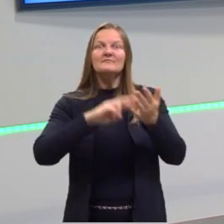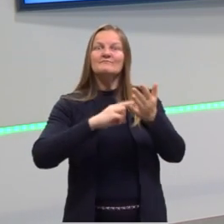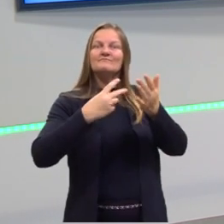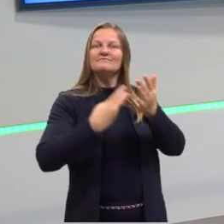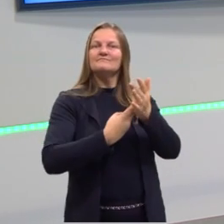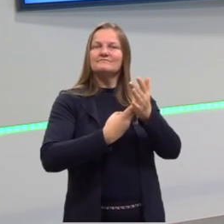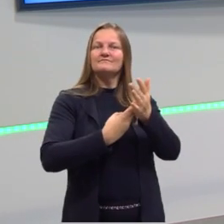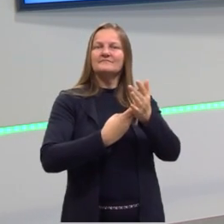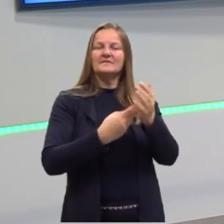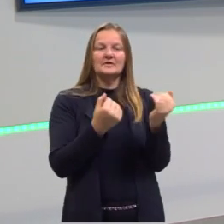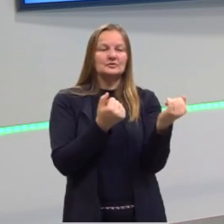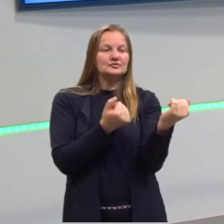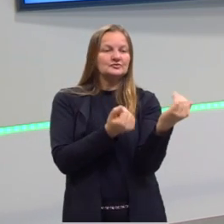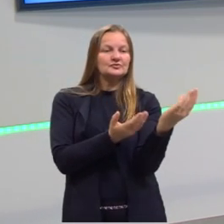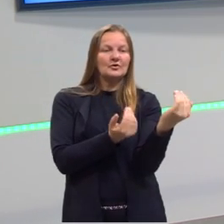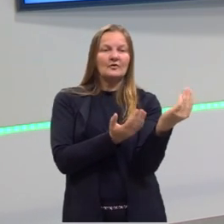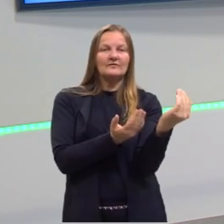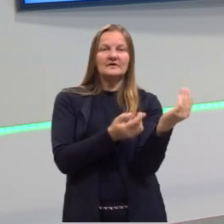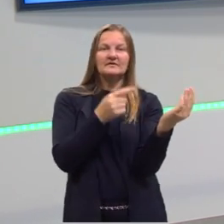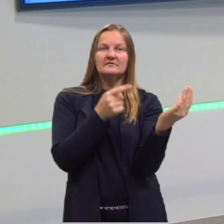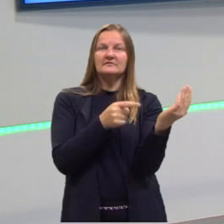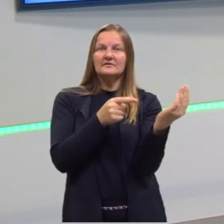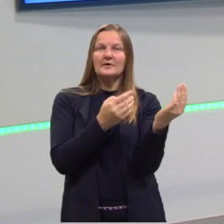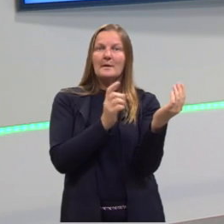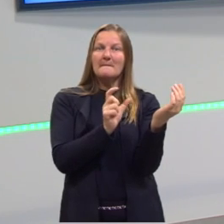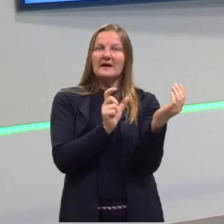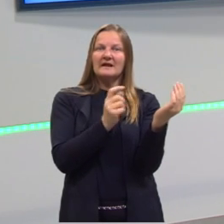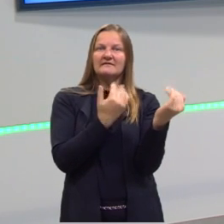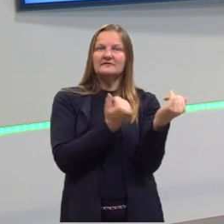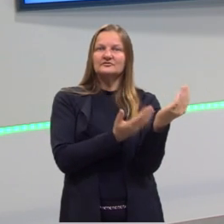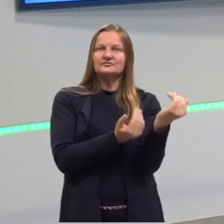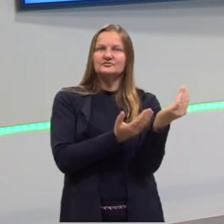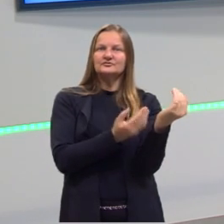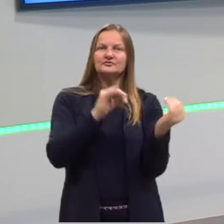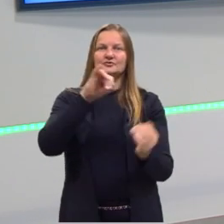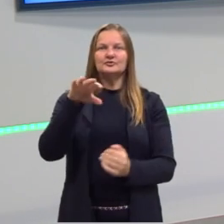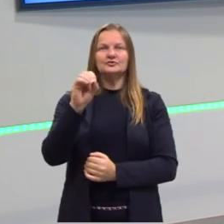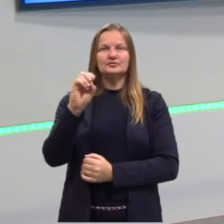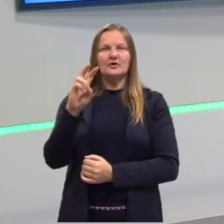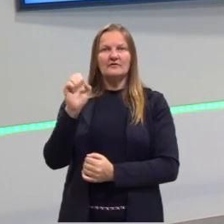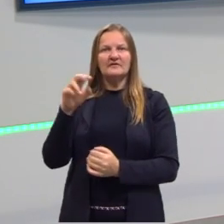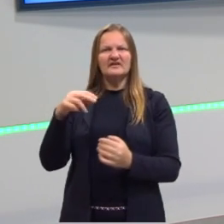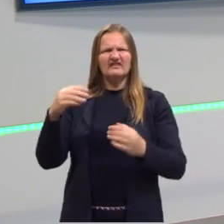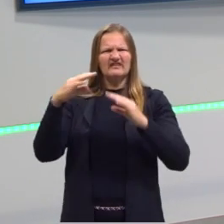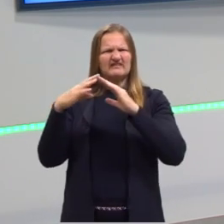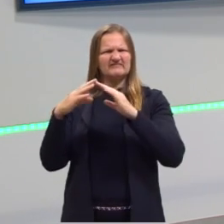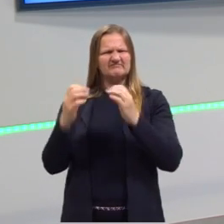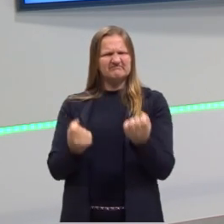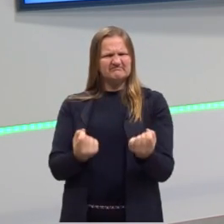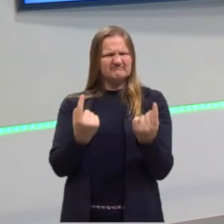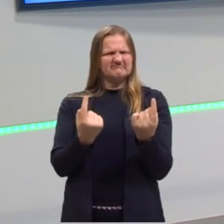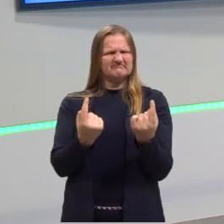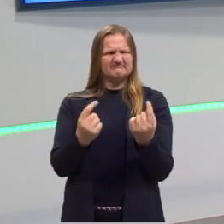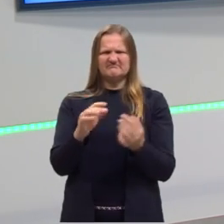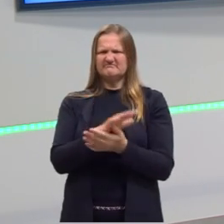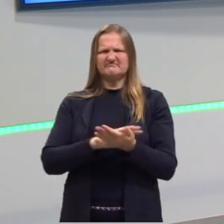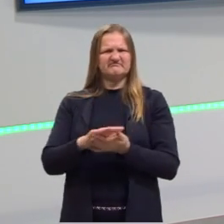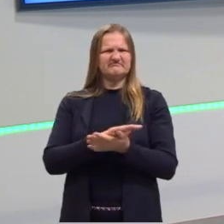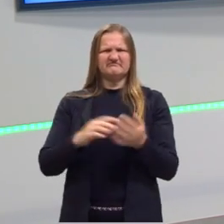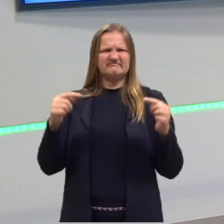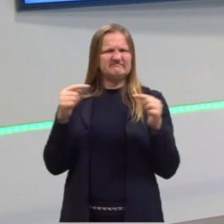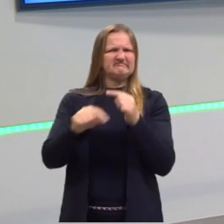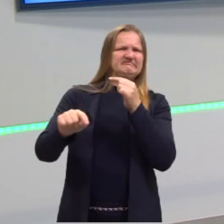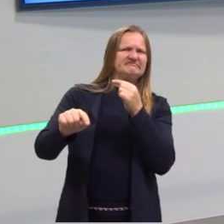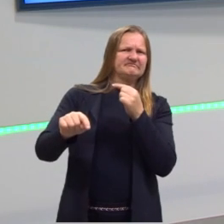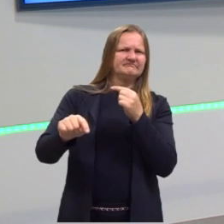a palavra jovem não tem relação com esses elementos ela tem relação com seres